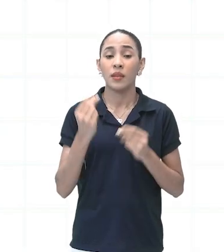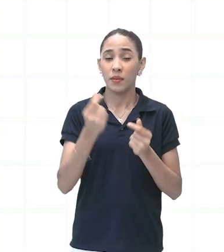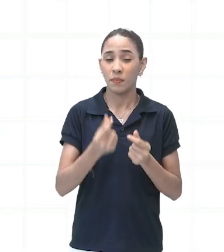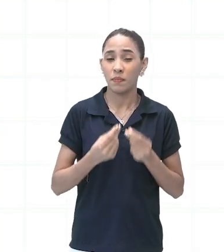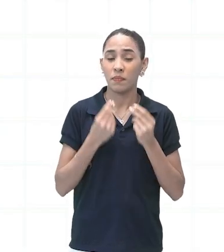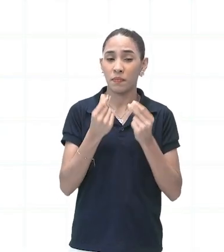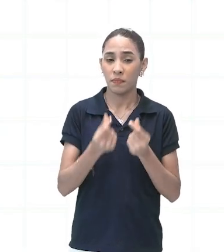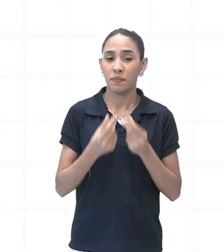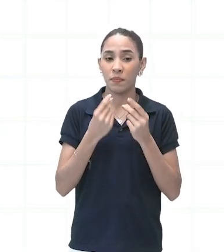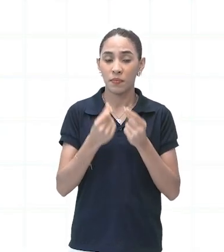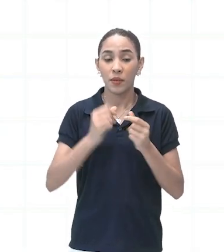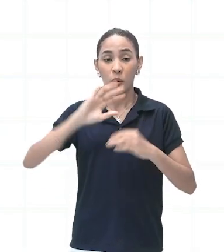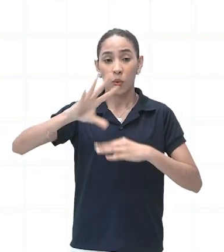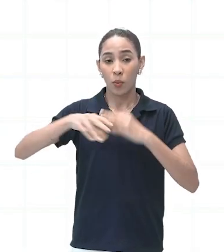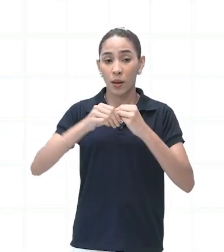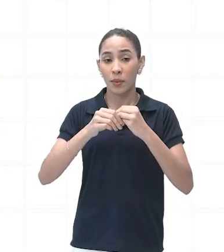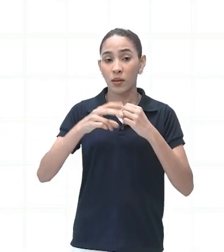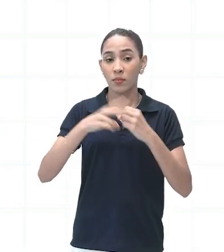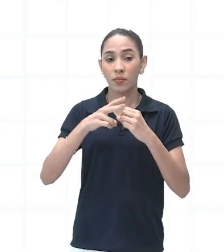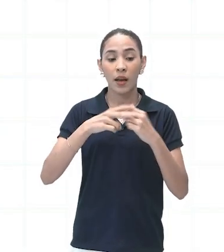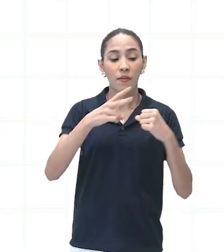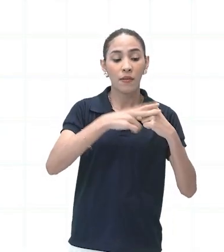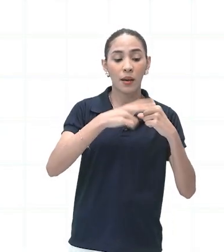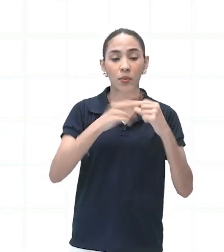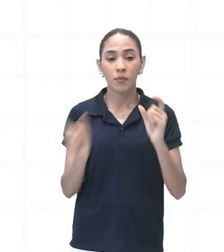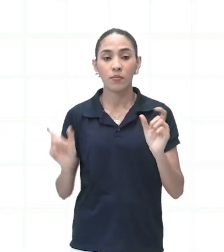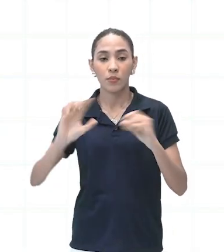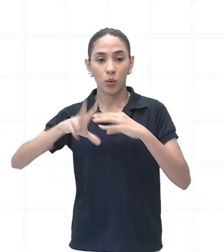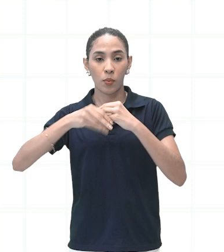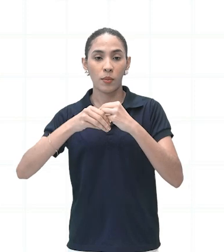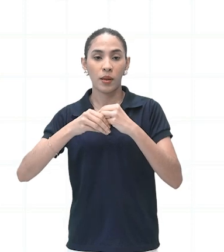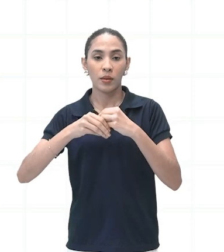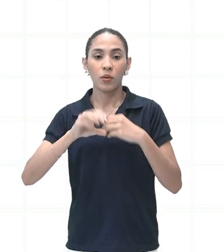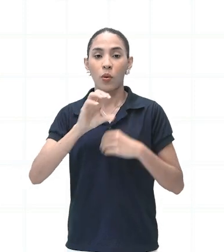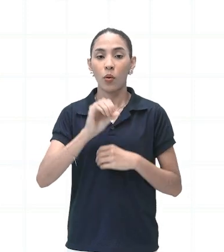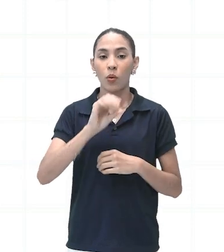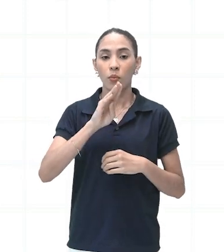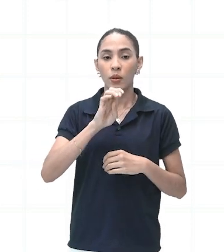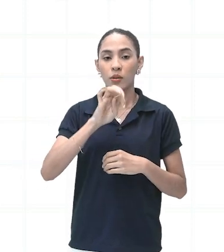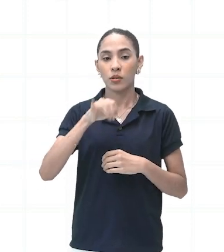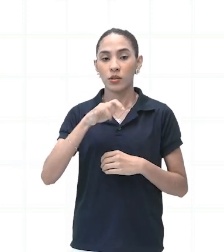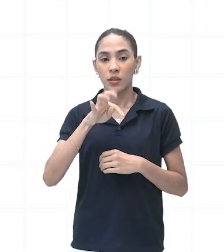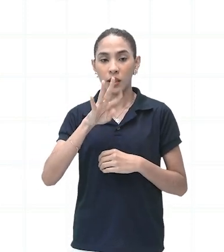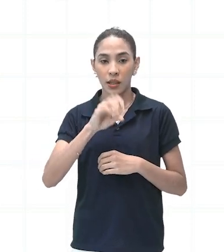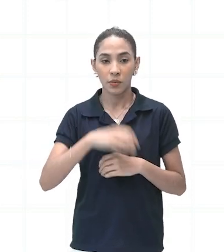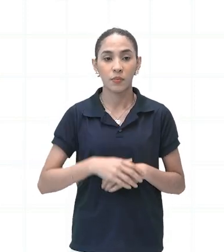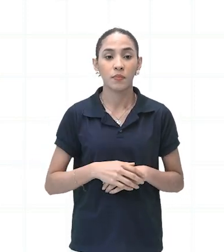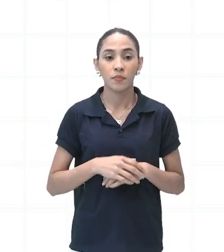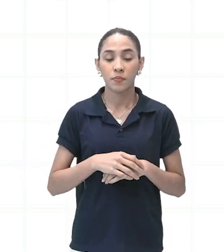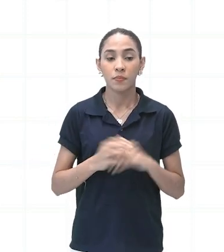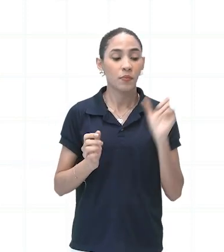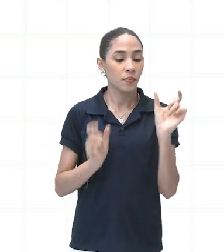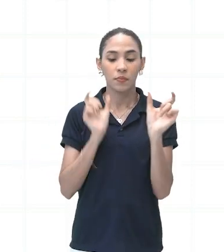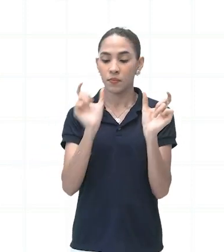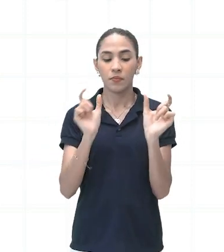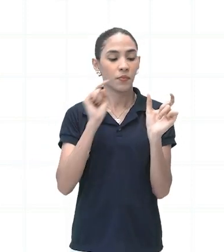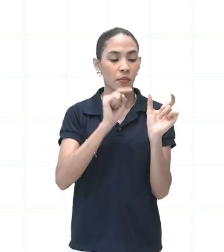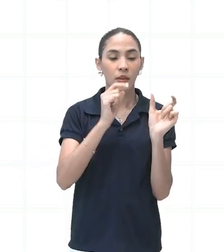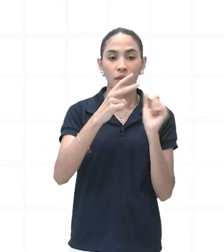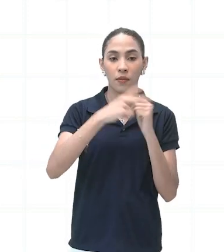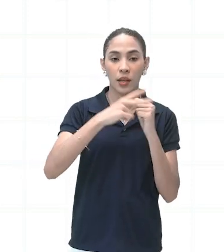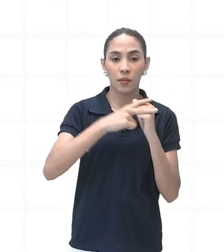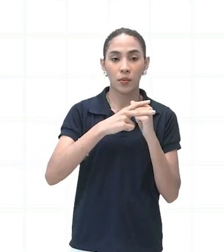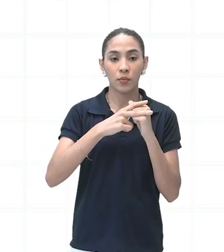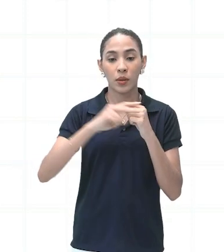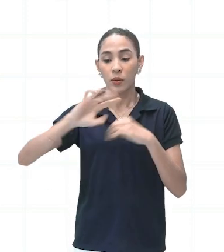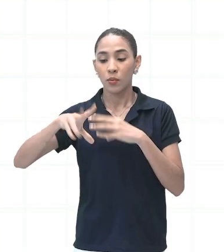Olha aqui o complemento do verbo. Então, este é o meu objeto. Olhando para o verbo e para o seu complemento, eu vejo que